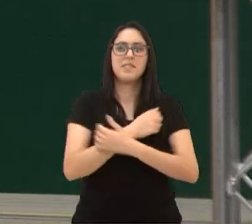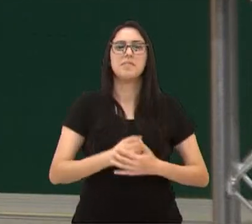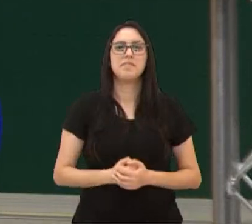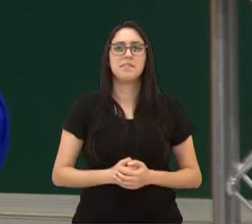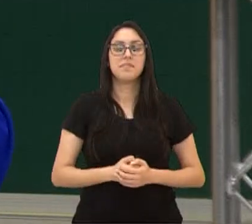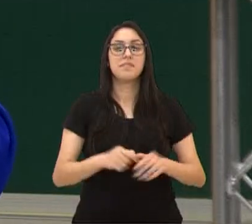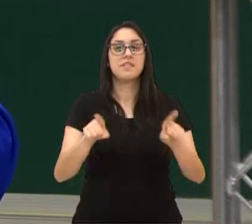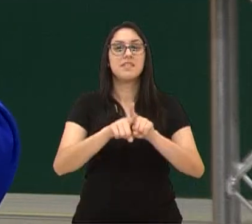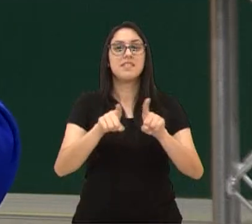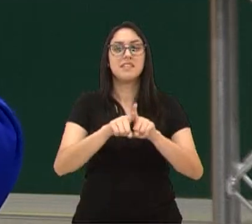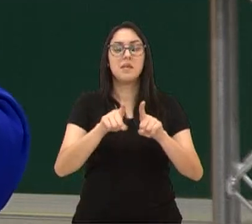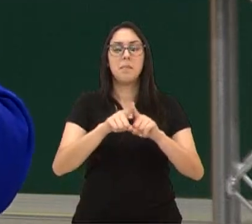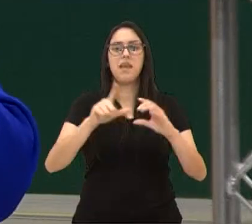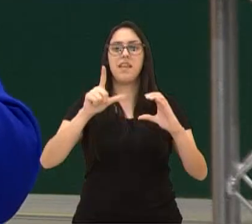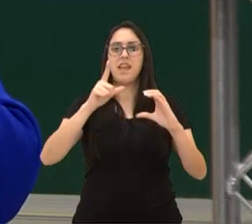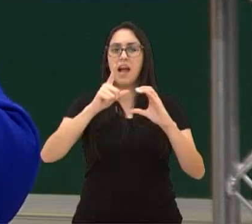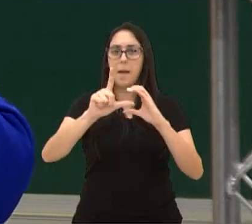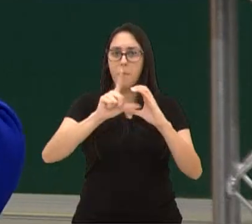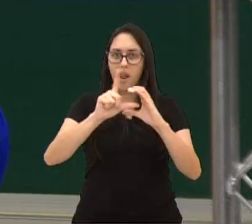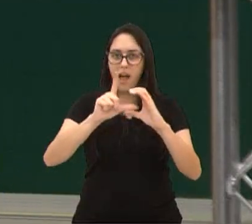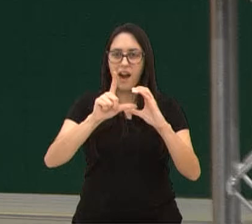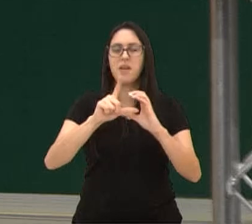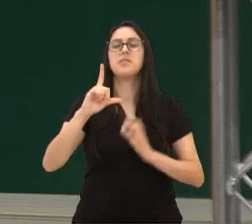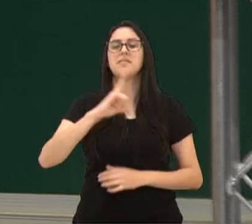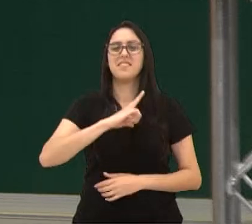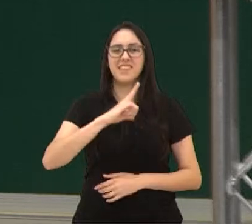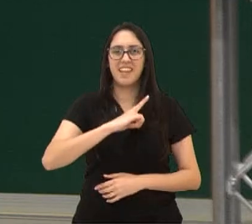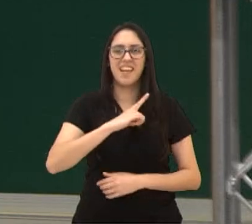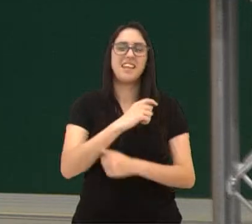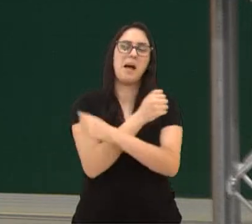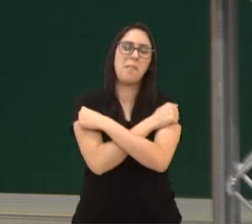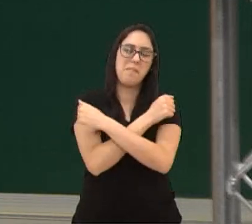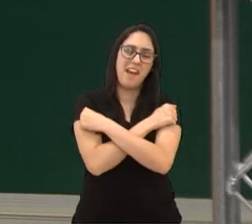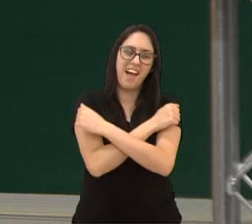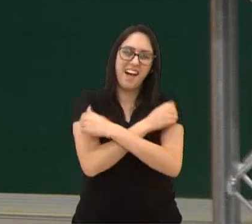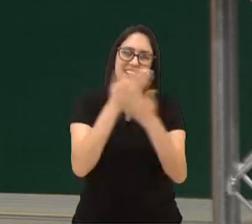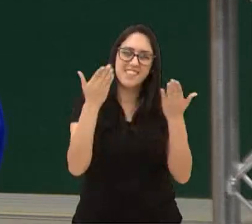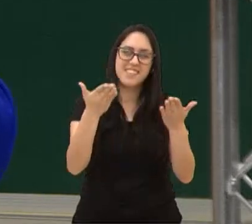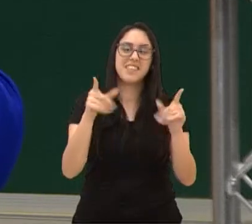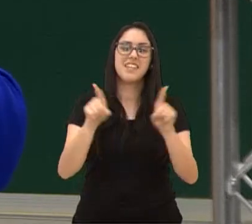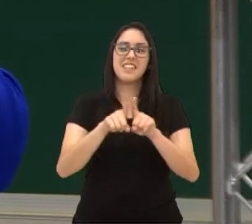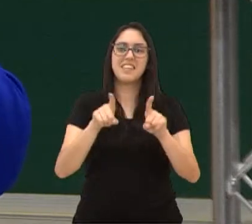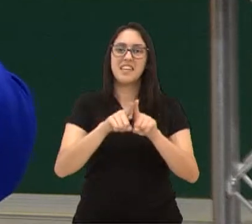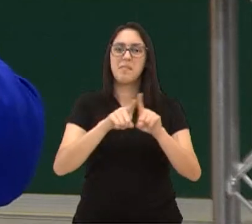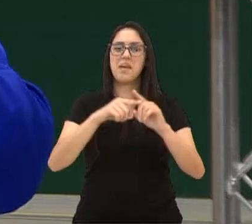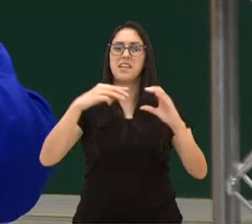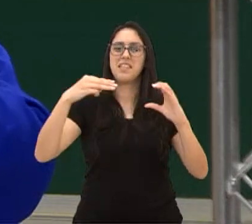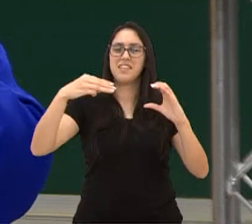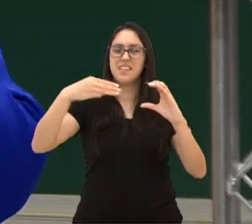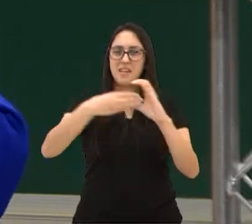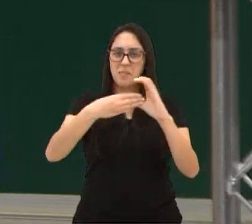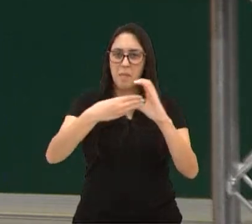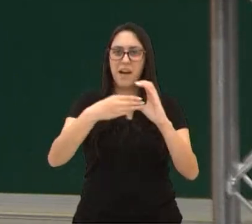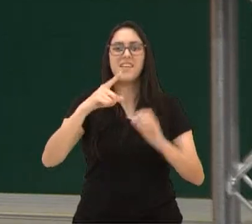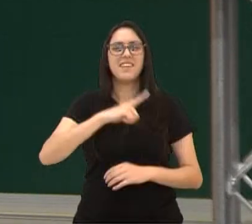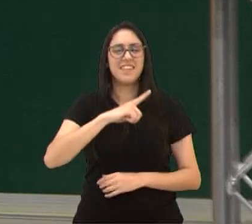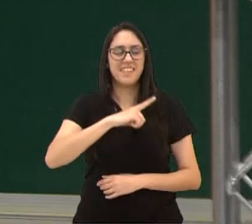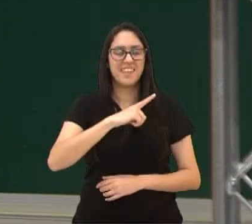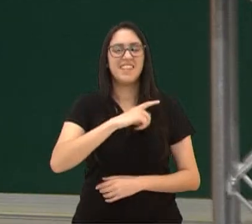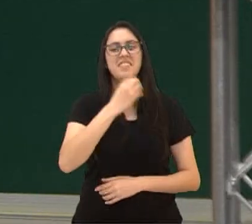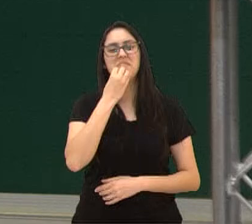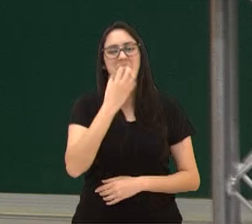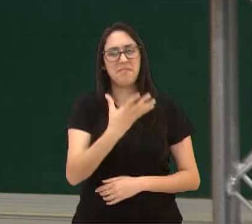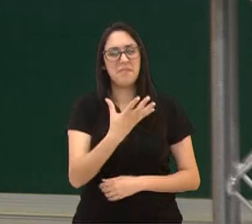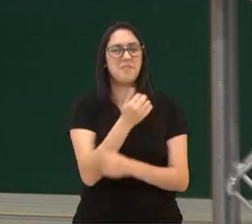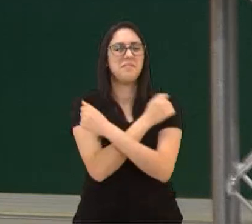pessoal de Campo Largo, aquele abraço, galera. O pessoal de Campo Magro, olha o pessoal dos campos aí, ó. Um forte abraço também